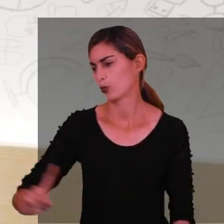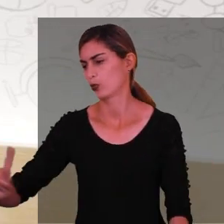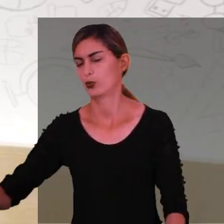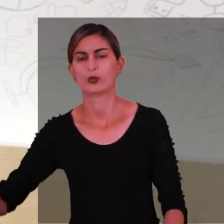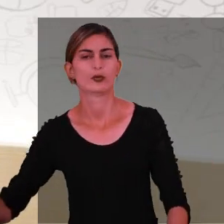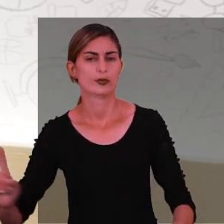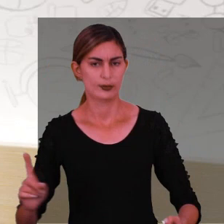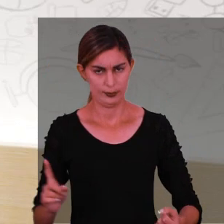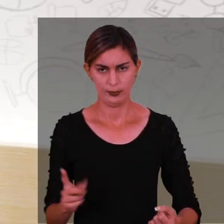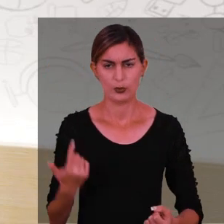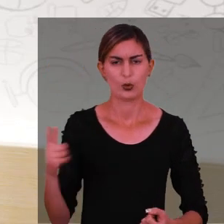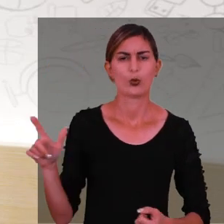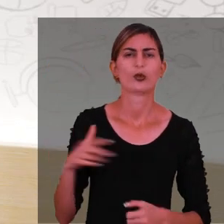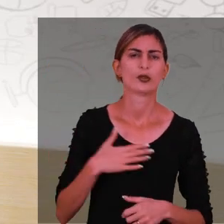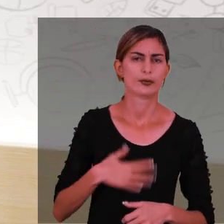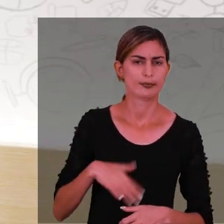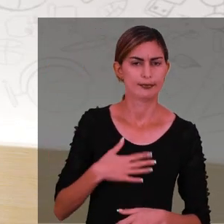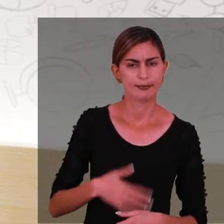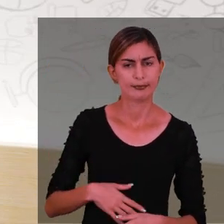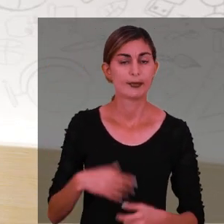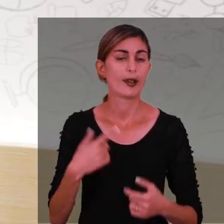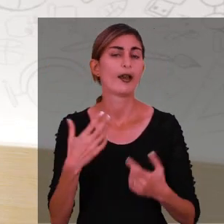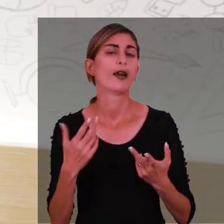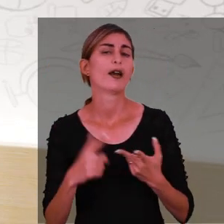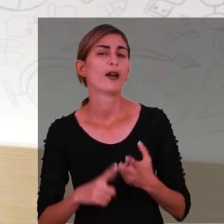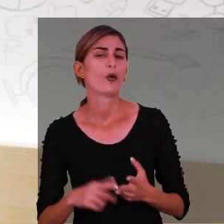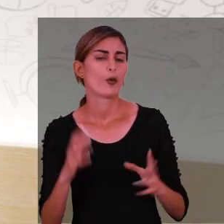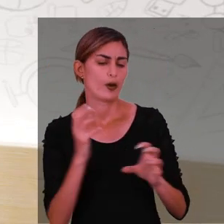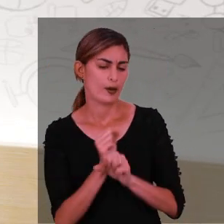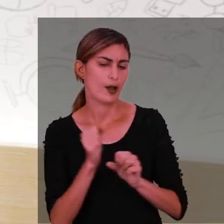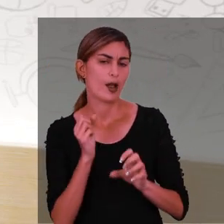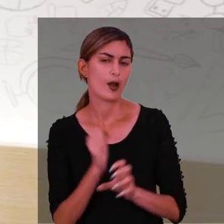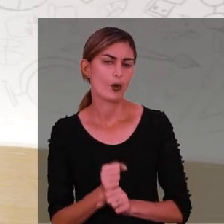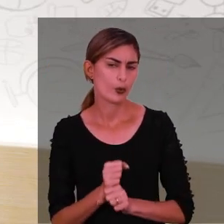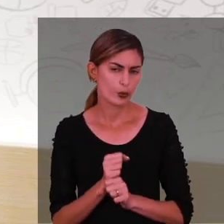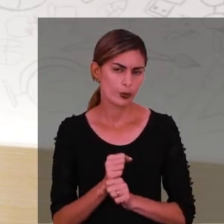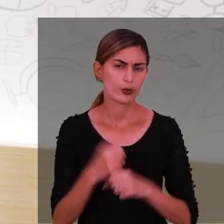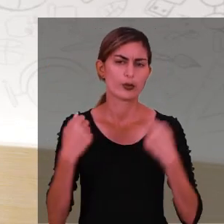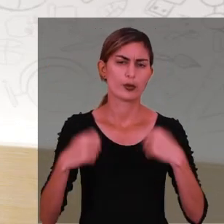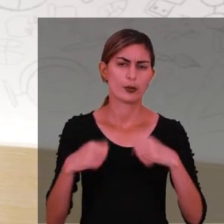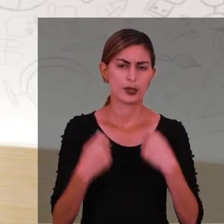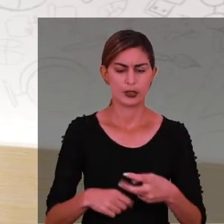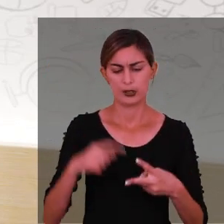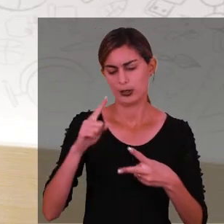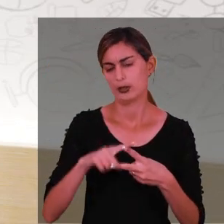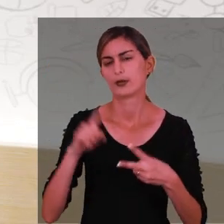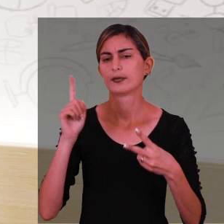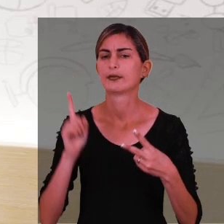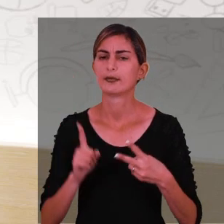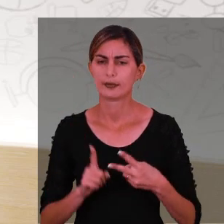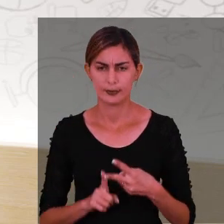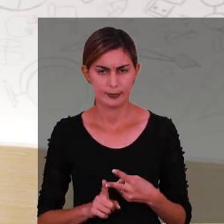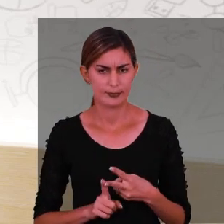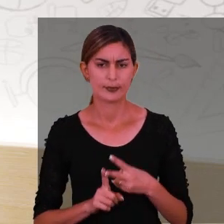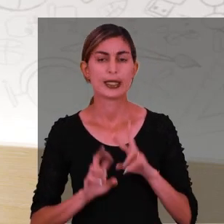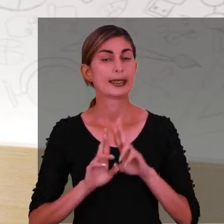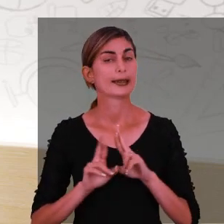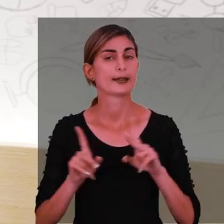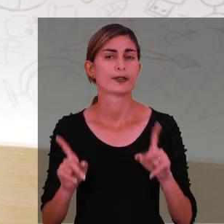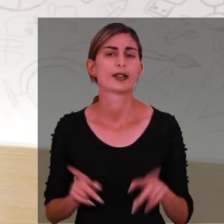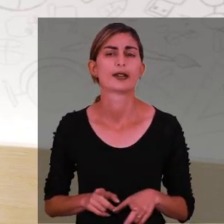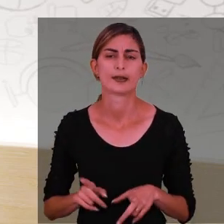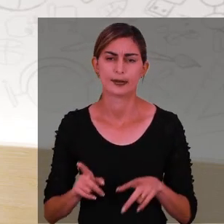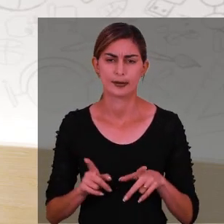realização de uma outra atividade. Neste caso, o cálculo deve considerar as duas situações por